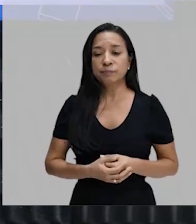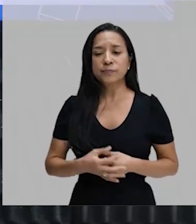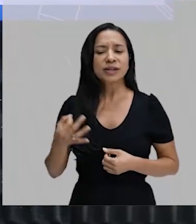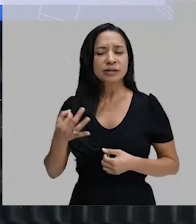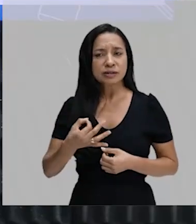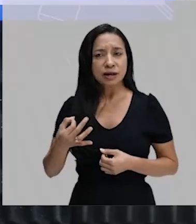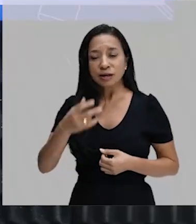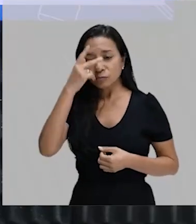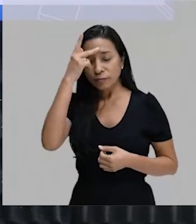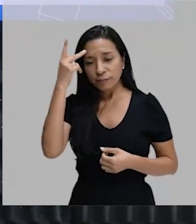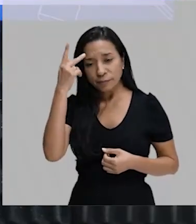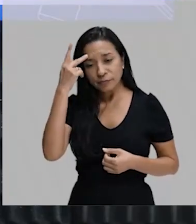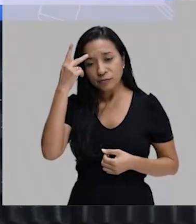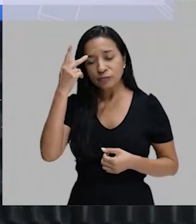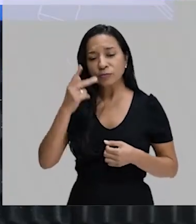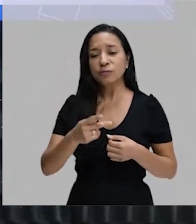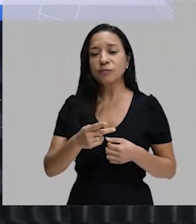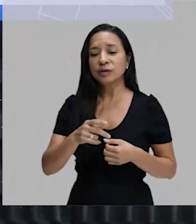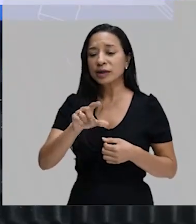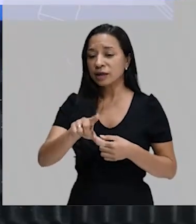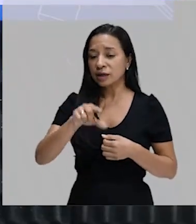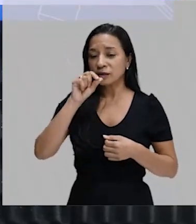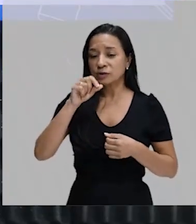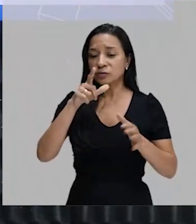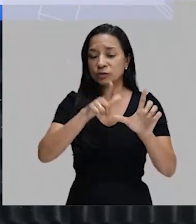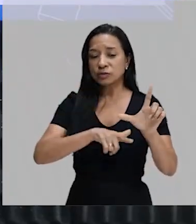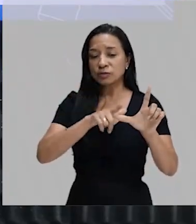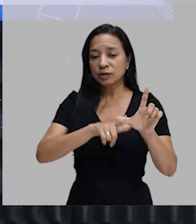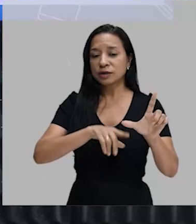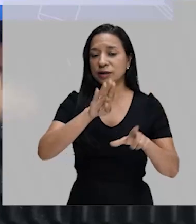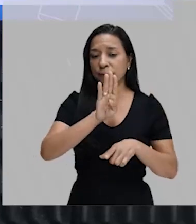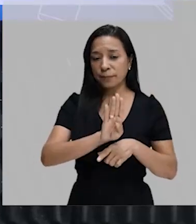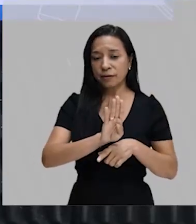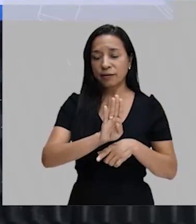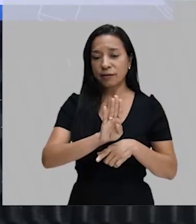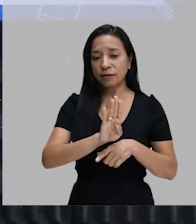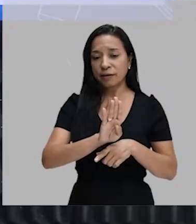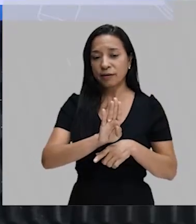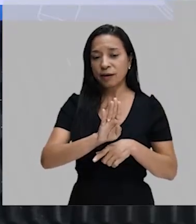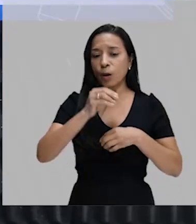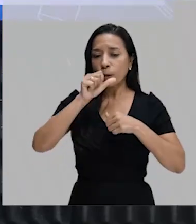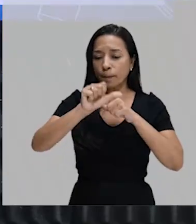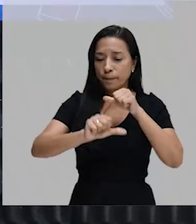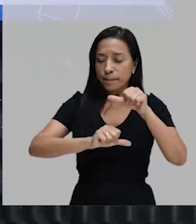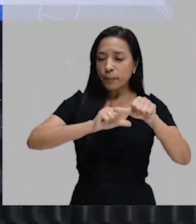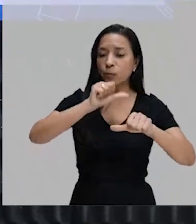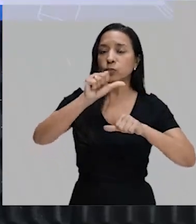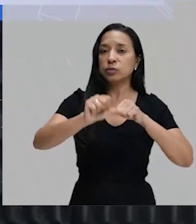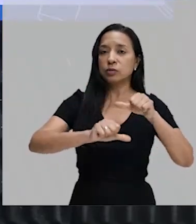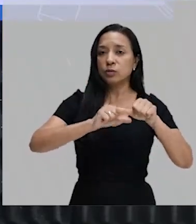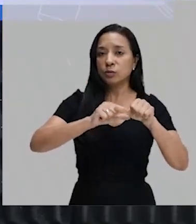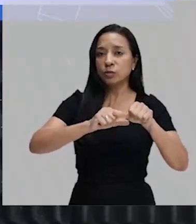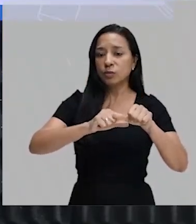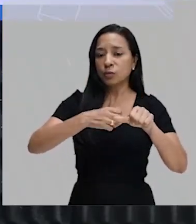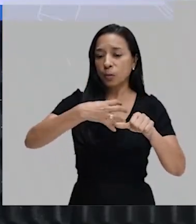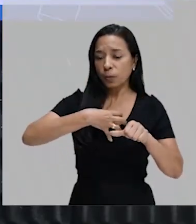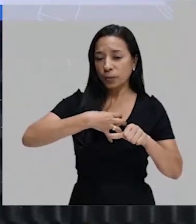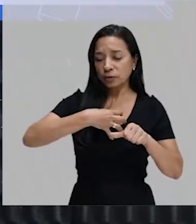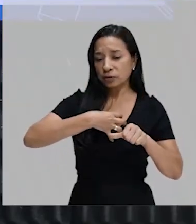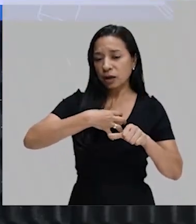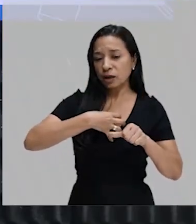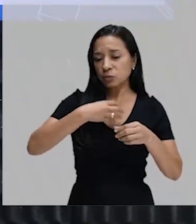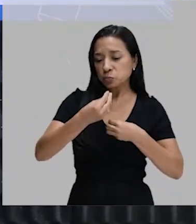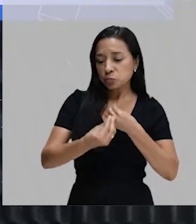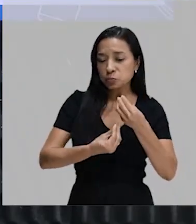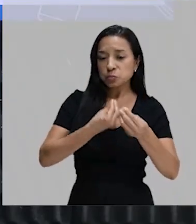Acertou quem disse que é a letra B, que indica uma mudança de estado. Ele se colocou feliz após vestir-se, né?